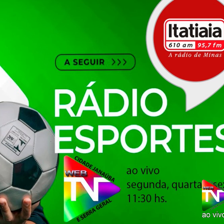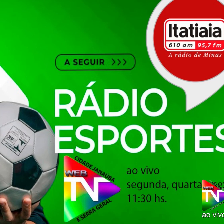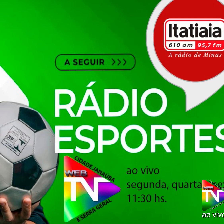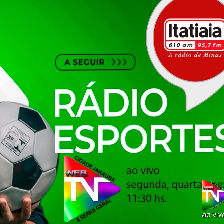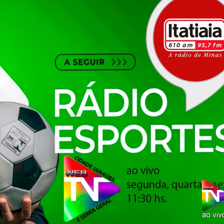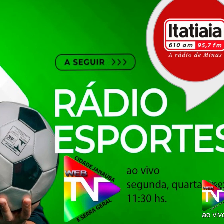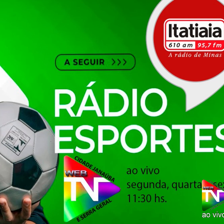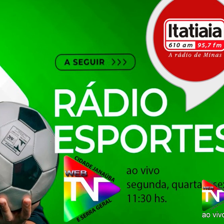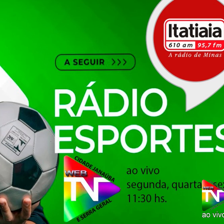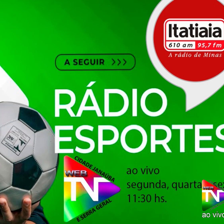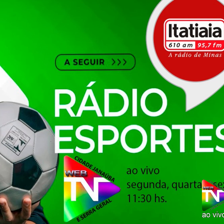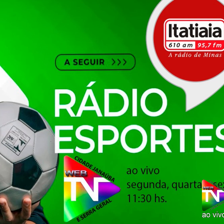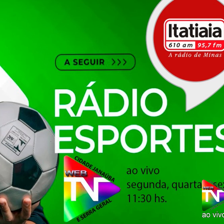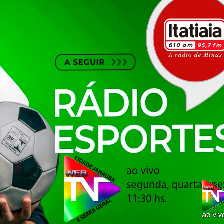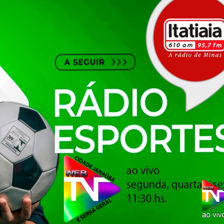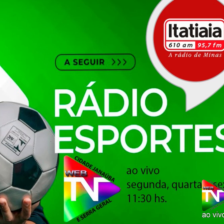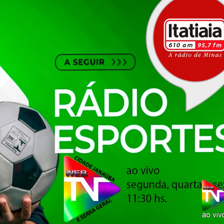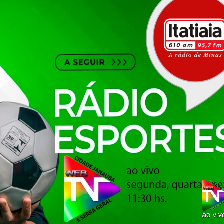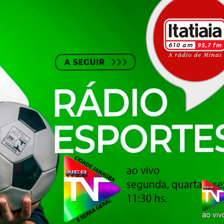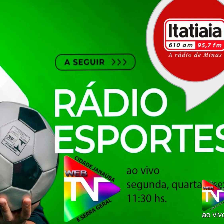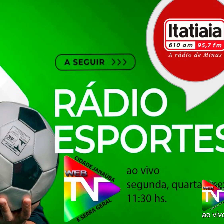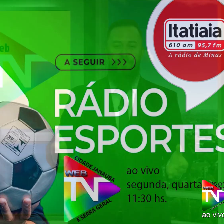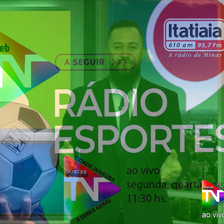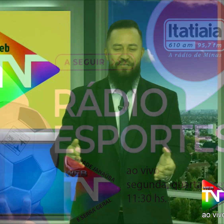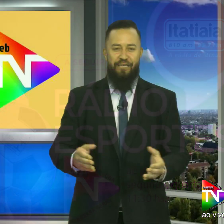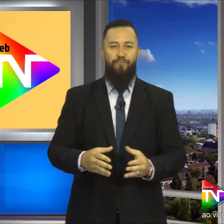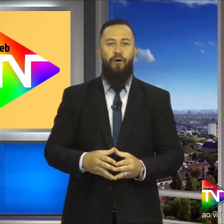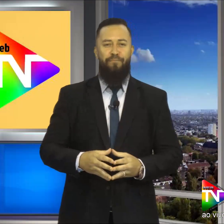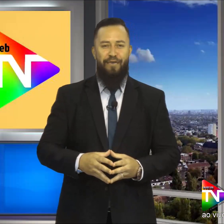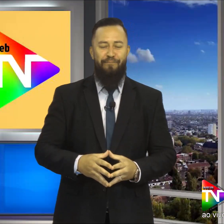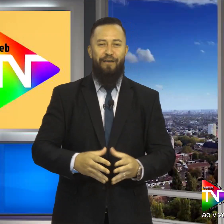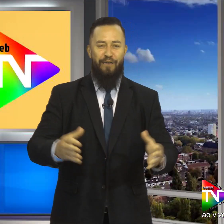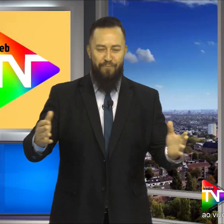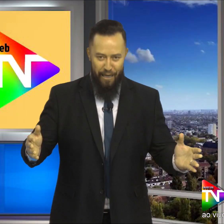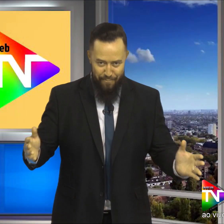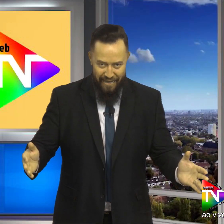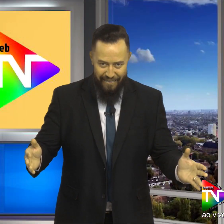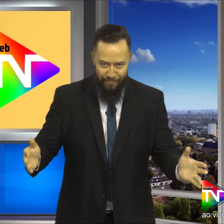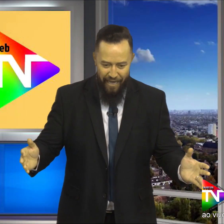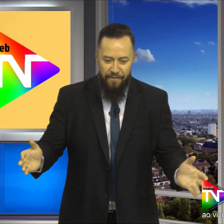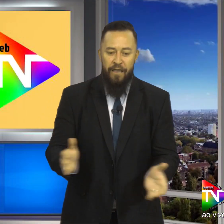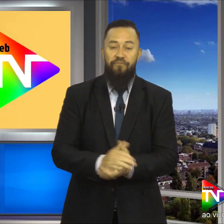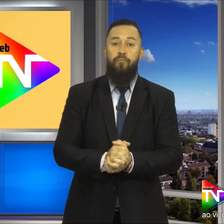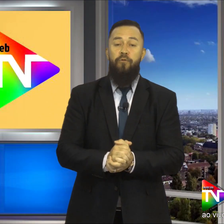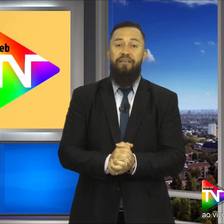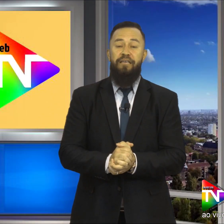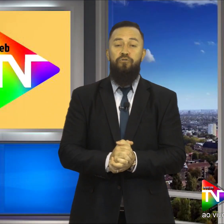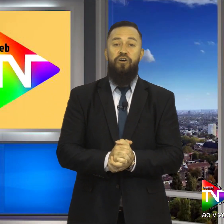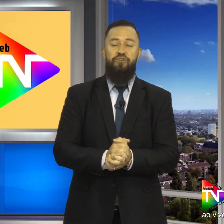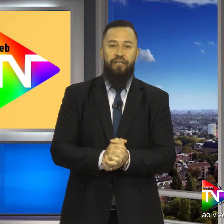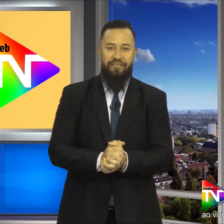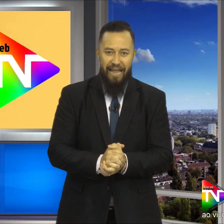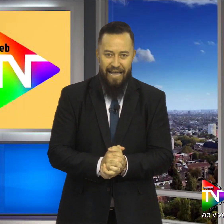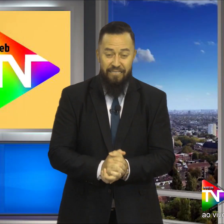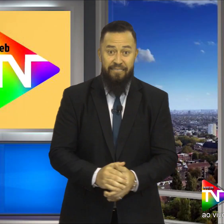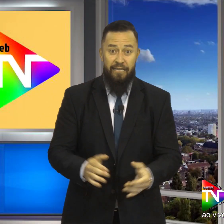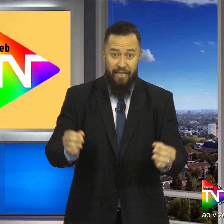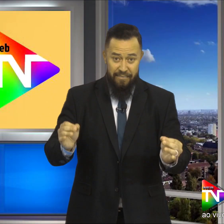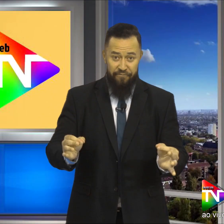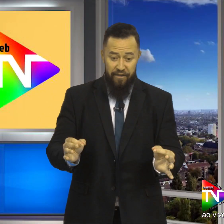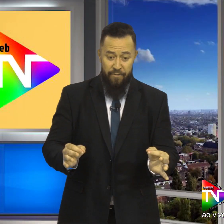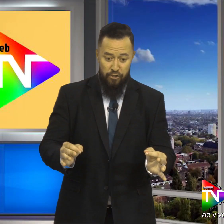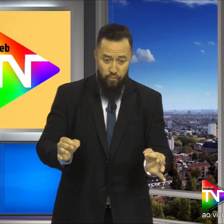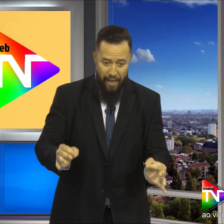TV, trazendo tudo do esporte mineiro aqui para você, meu amigo e minha amiga, tá ok? Vamos começar o nosso Jornal Cidade